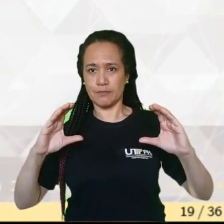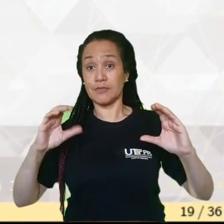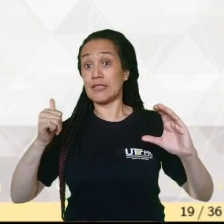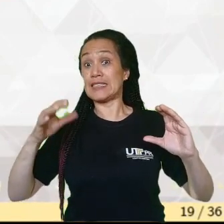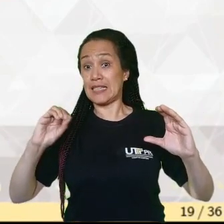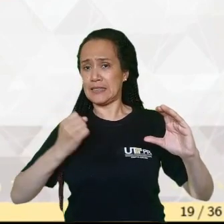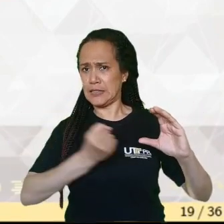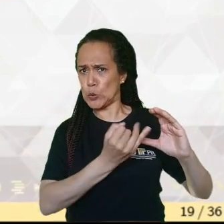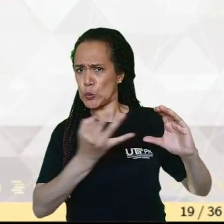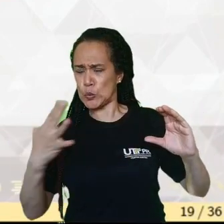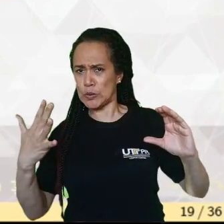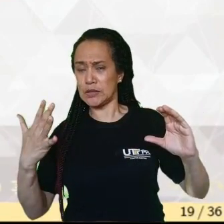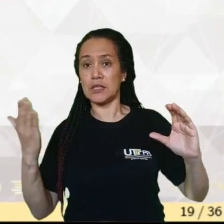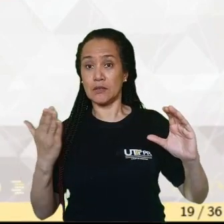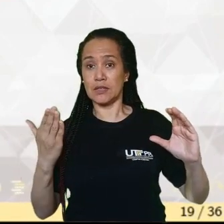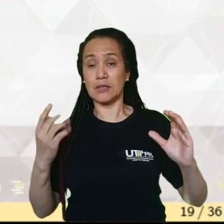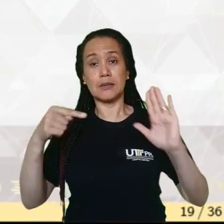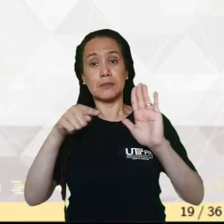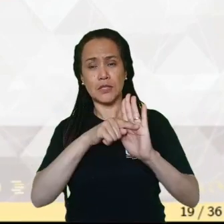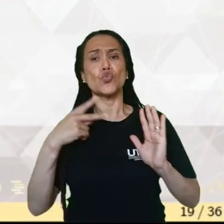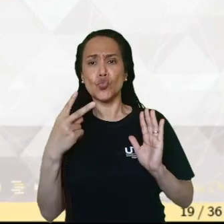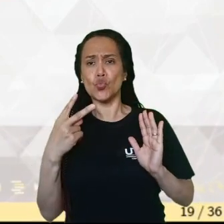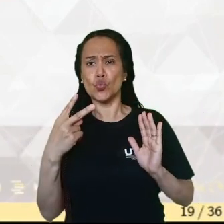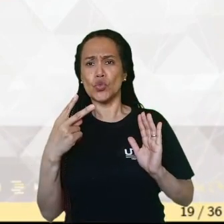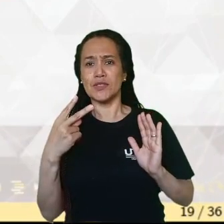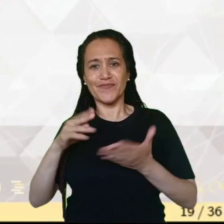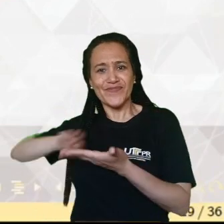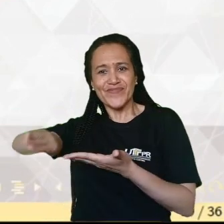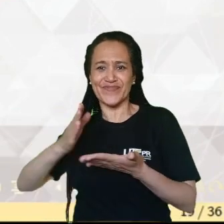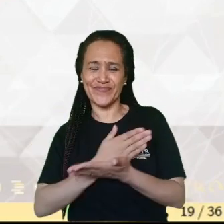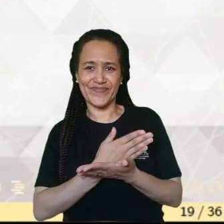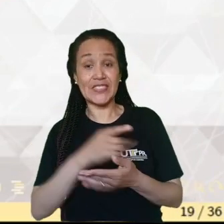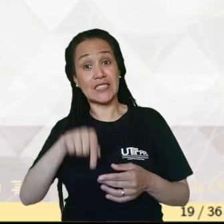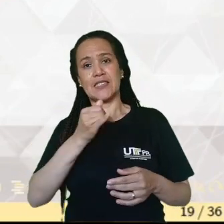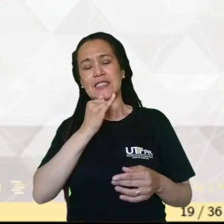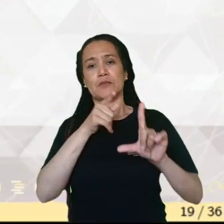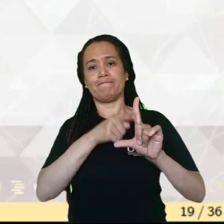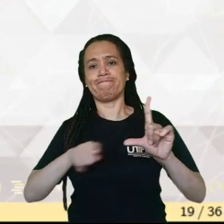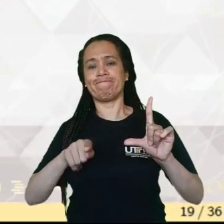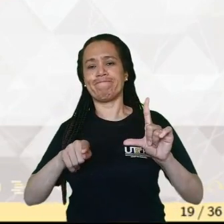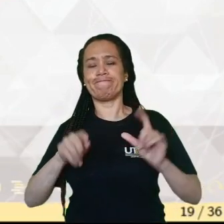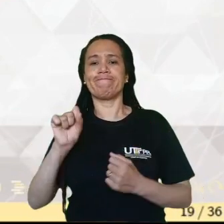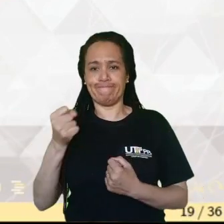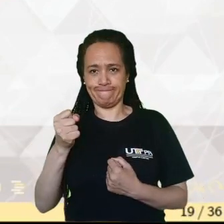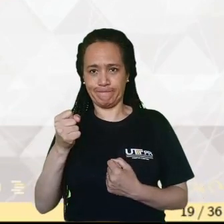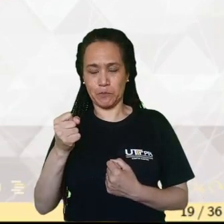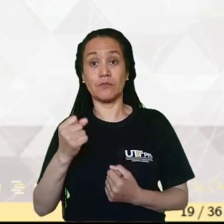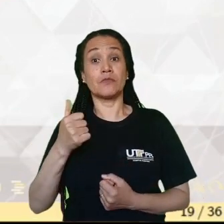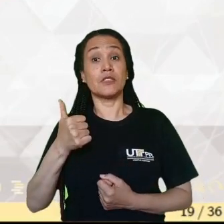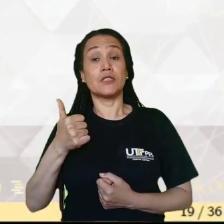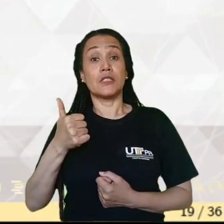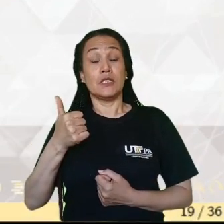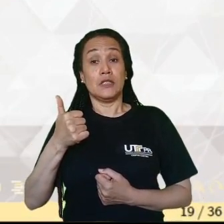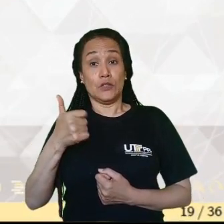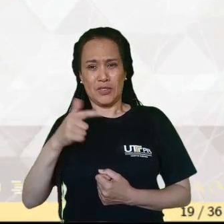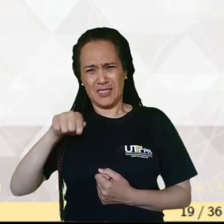reduzido, de 10 menos 2 observações. Então, nesse caso, eu vou dividir por 8. Então, eu vou ter